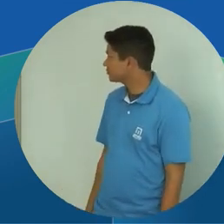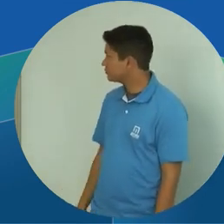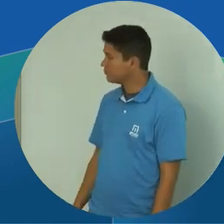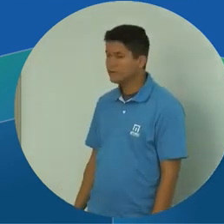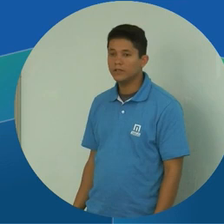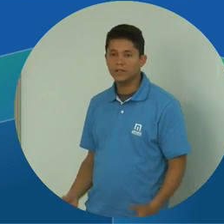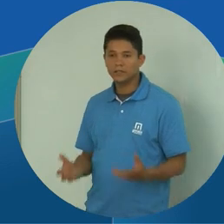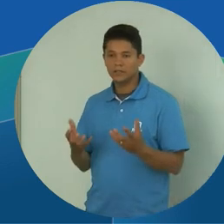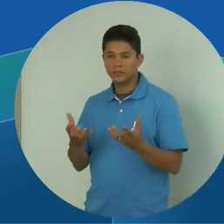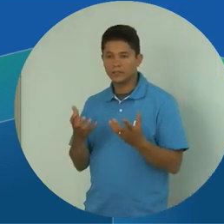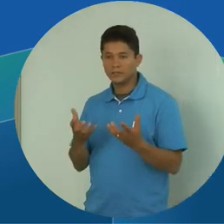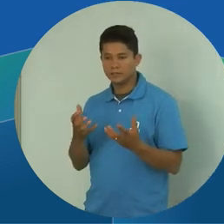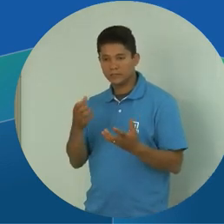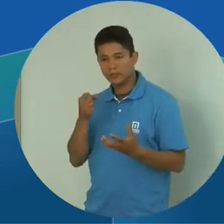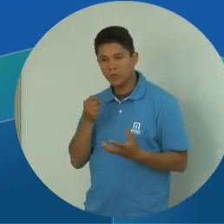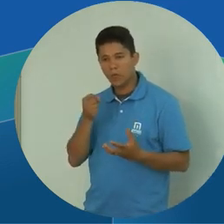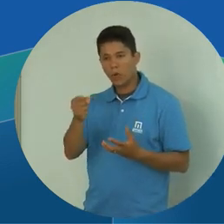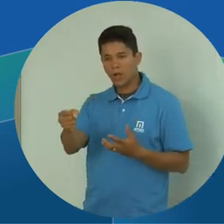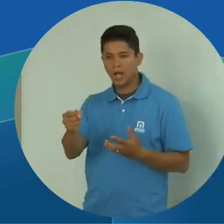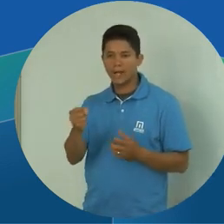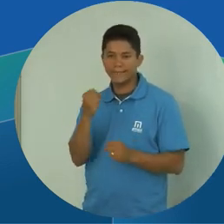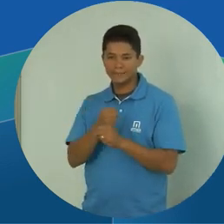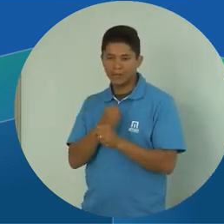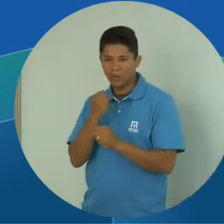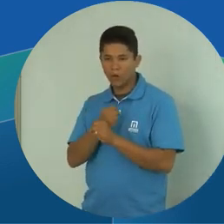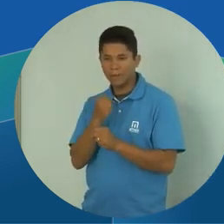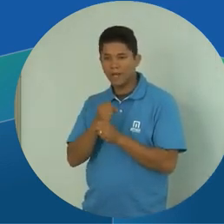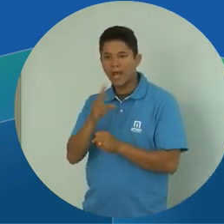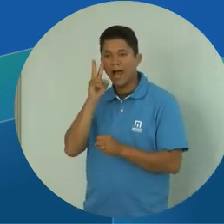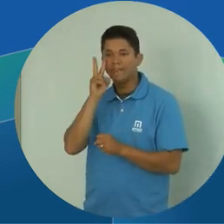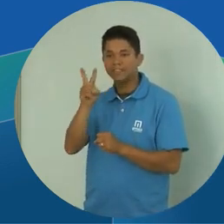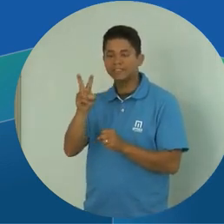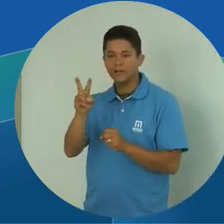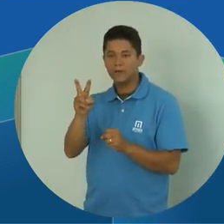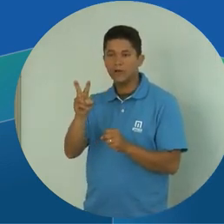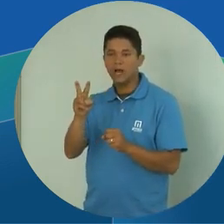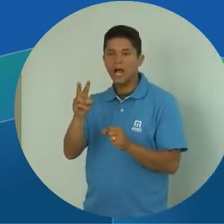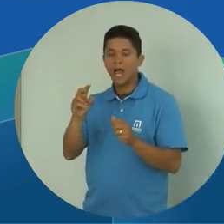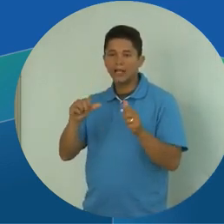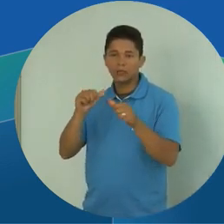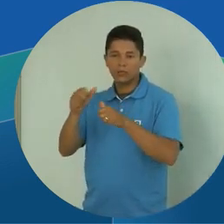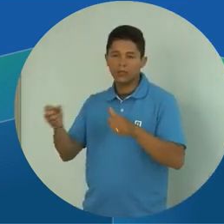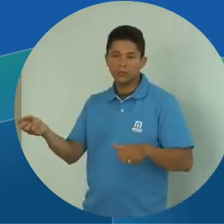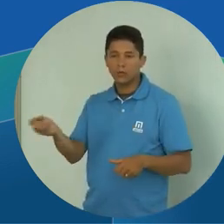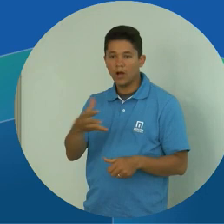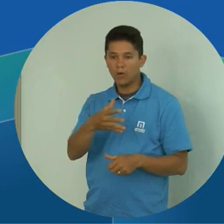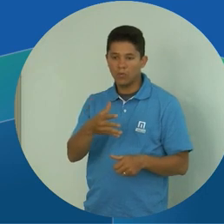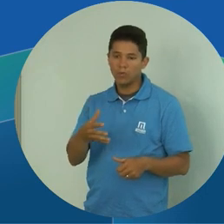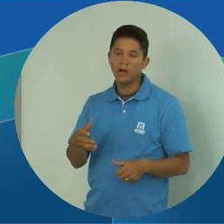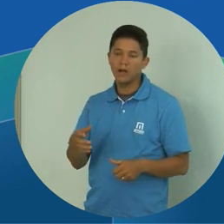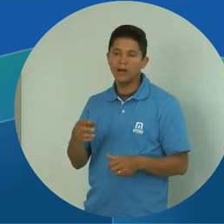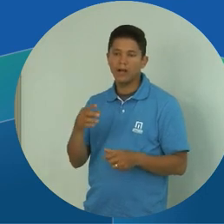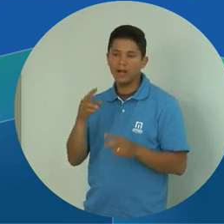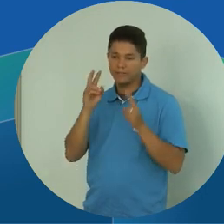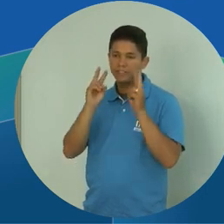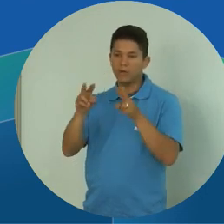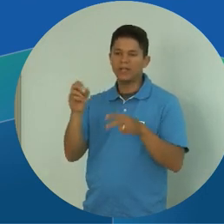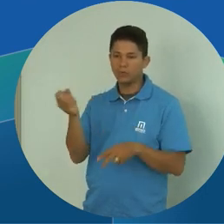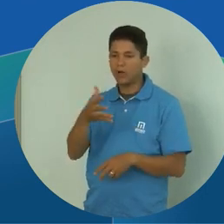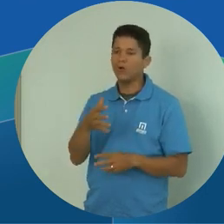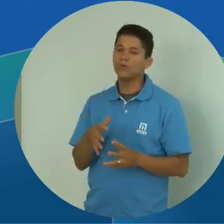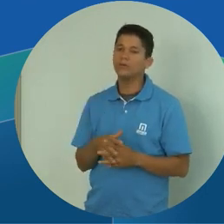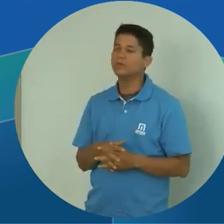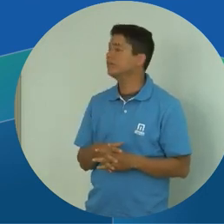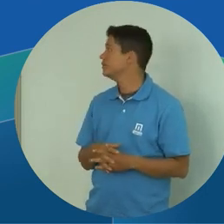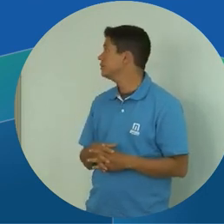trazer para essa obra uma visão atual do que se tem hoje de mais moderno em planejamento. Então, a gente trouxe, junto com a